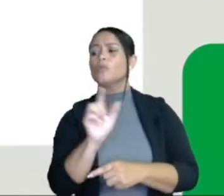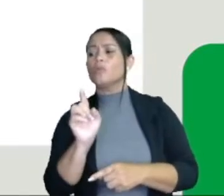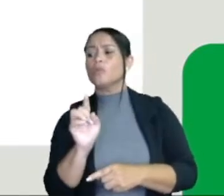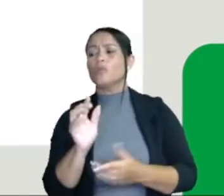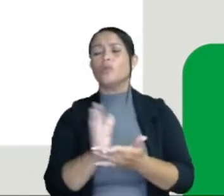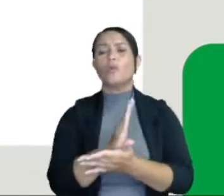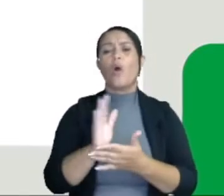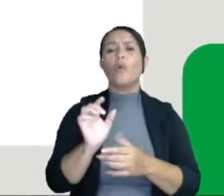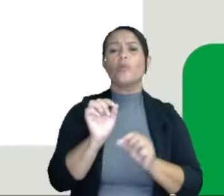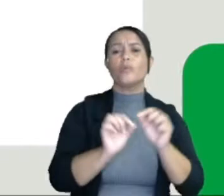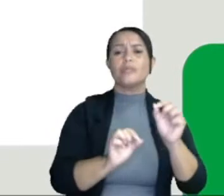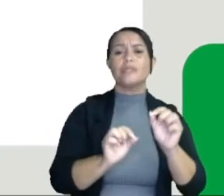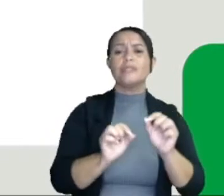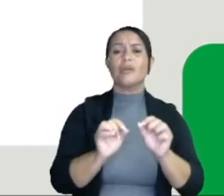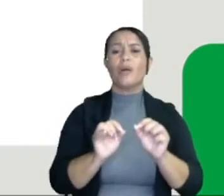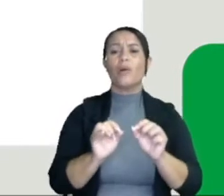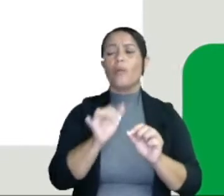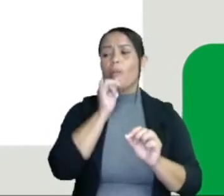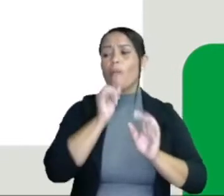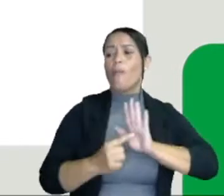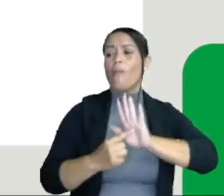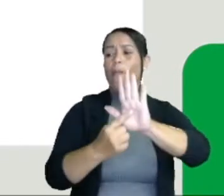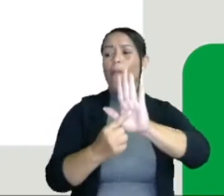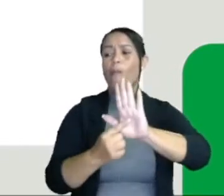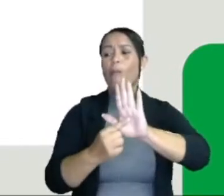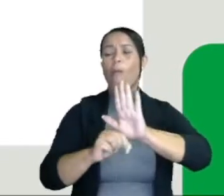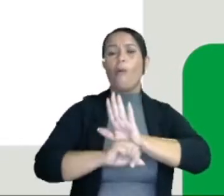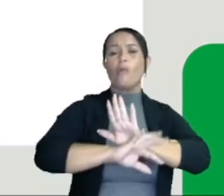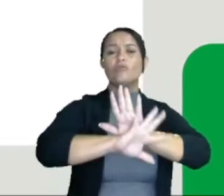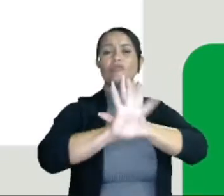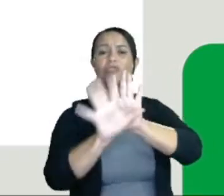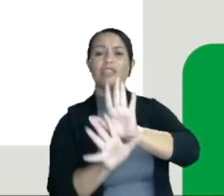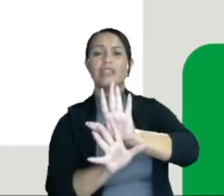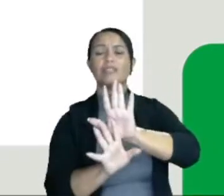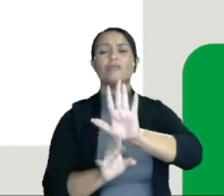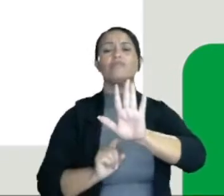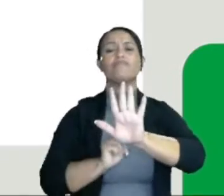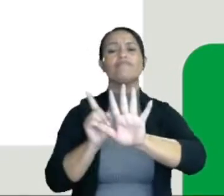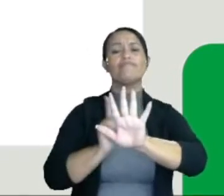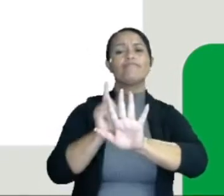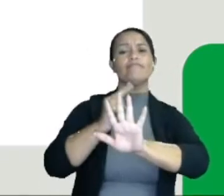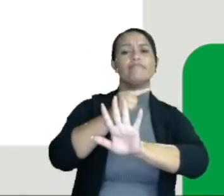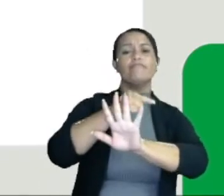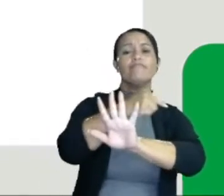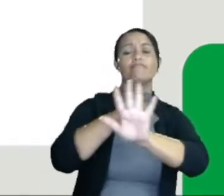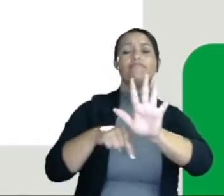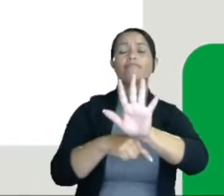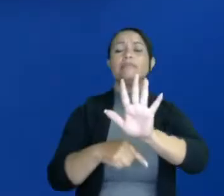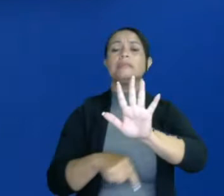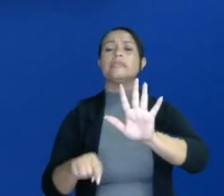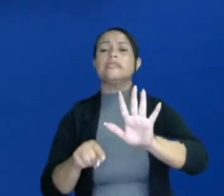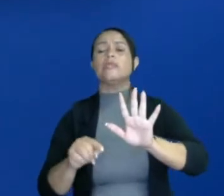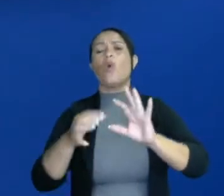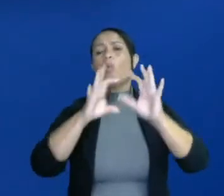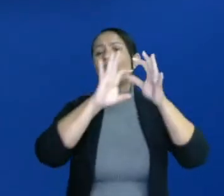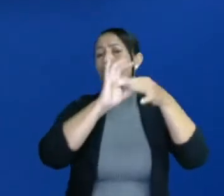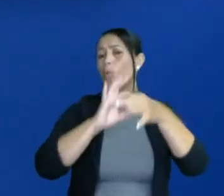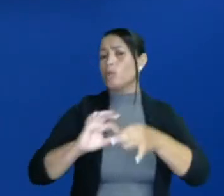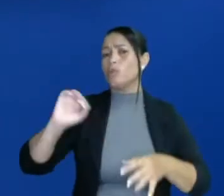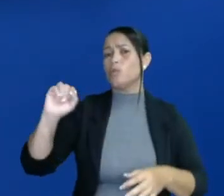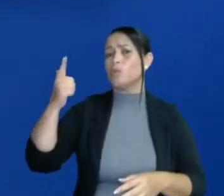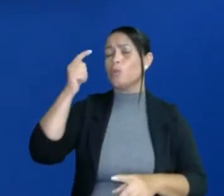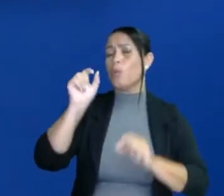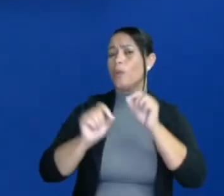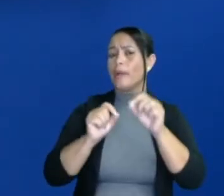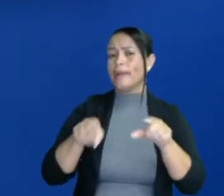são exatamente os que estão aí entre um ponto cardeal e um colateral. Então, com base nesse contexto do Sol,